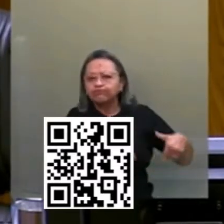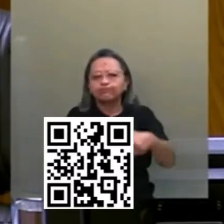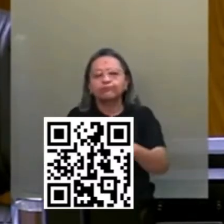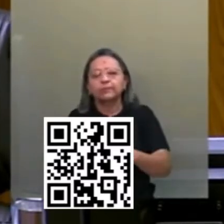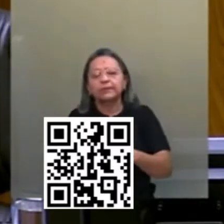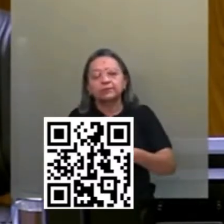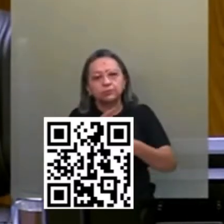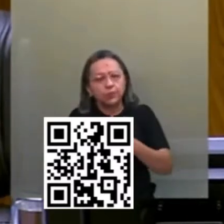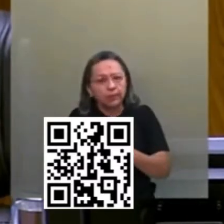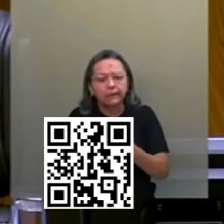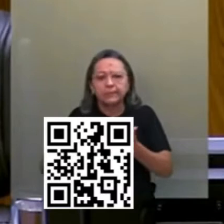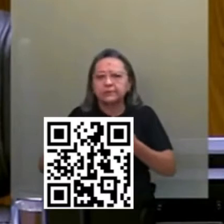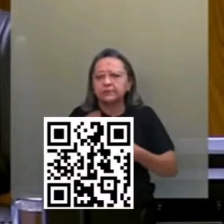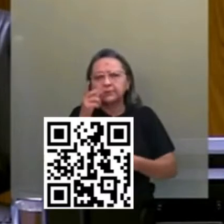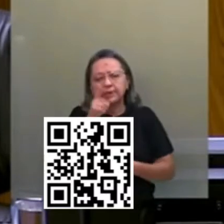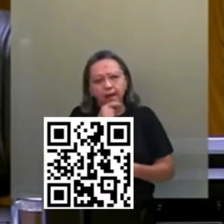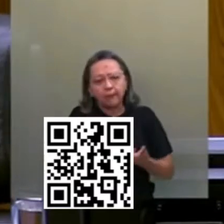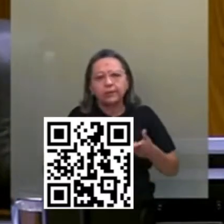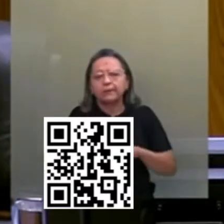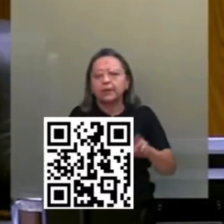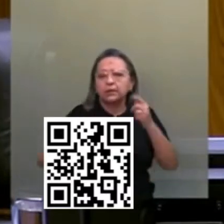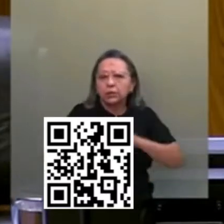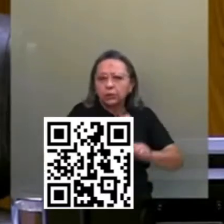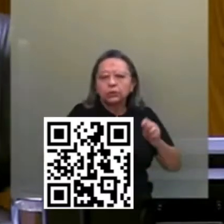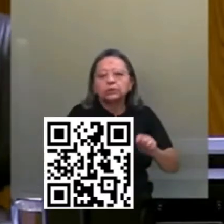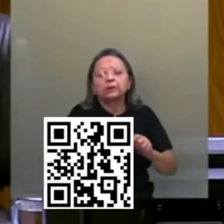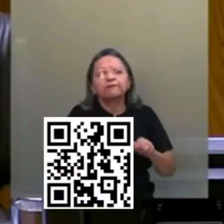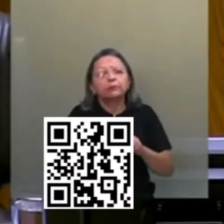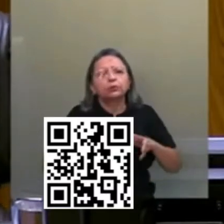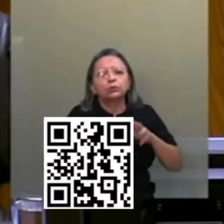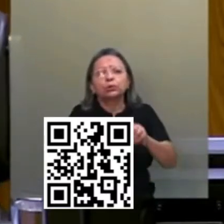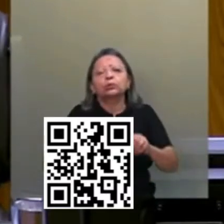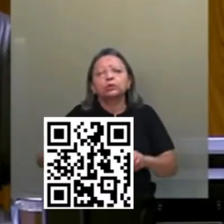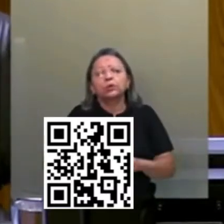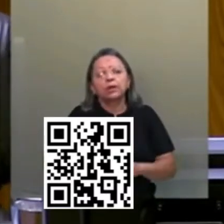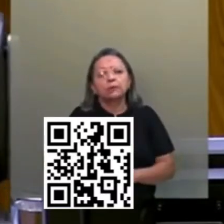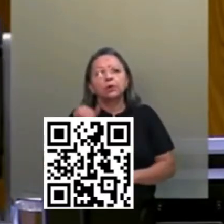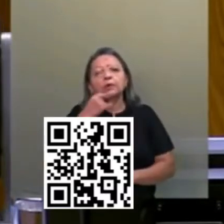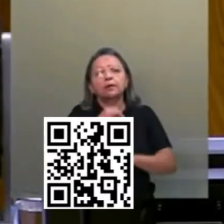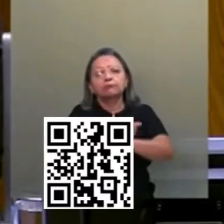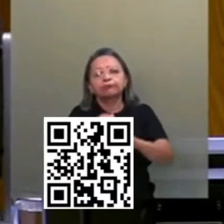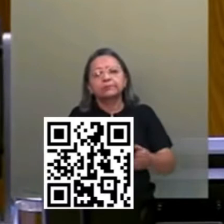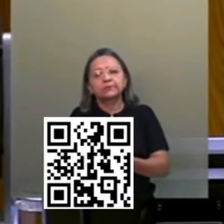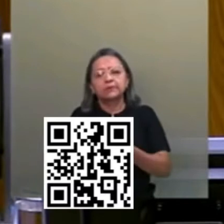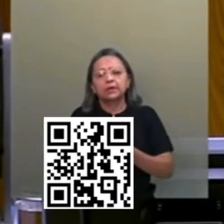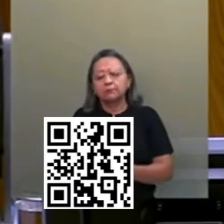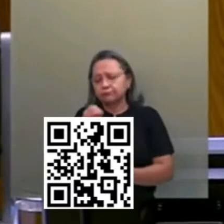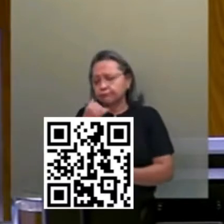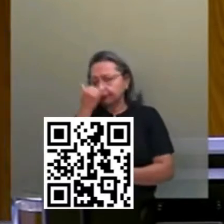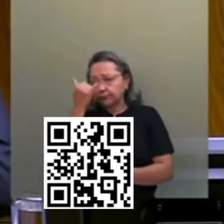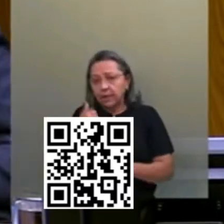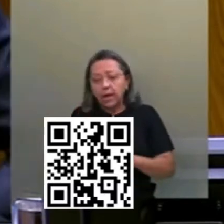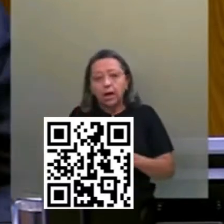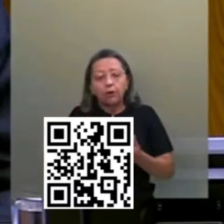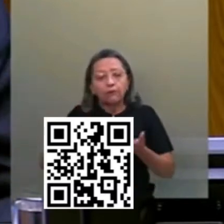das crises sanitária e econômica. Fizemos tudo isso, é importante que se diga, sem olvidar de conferir